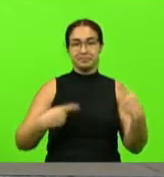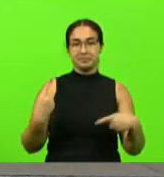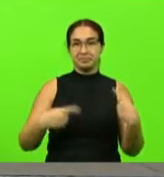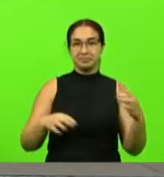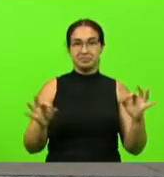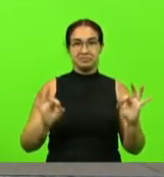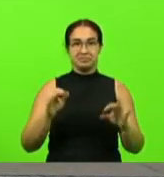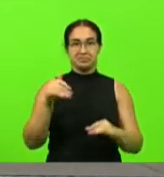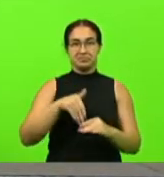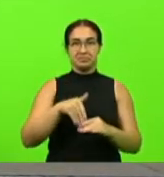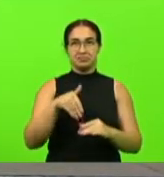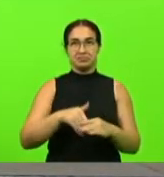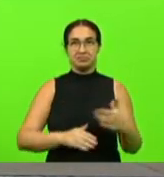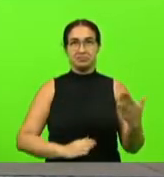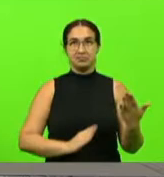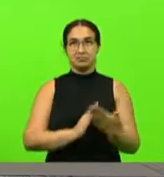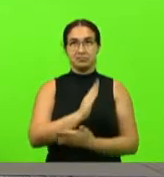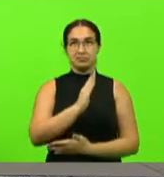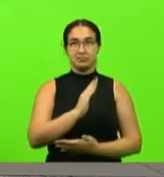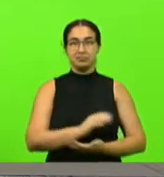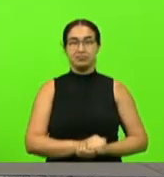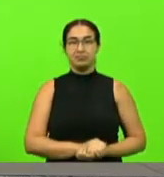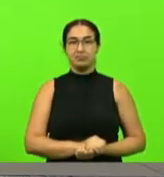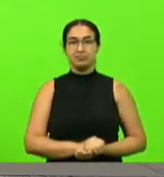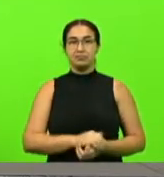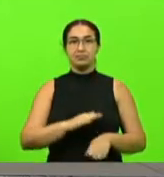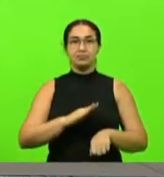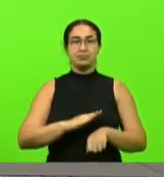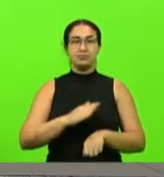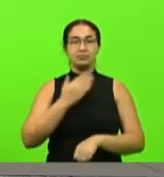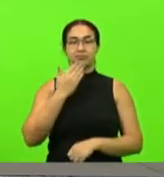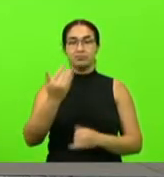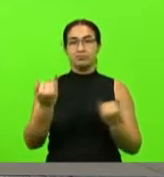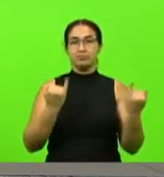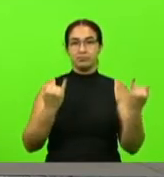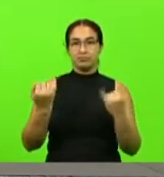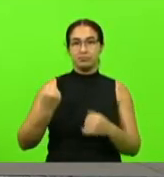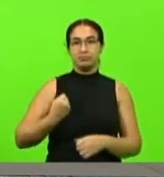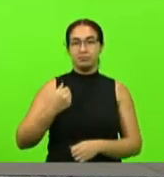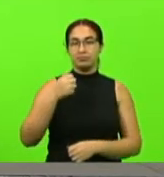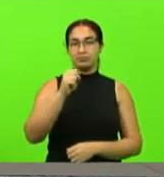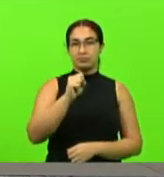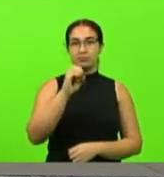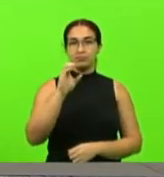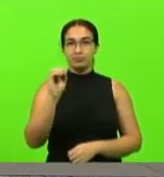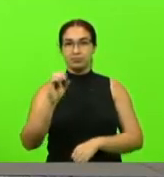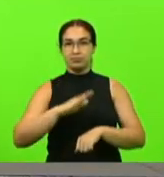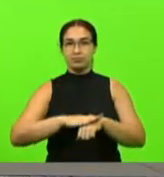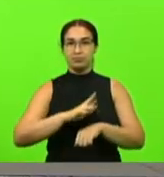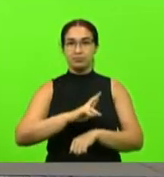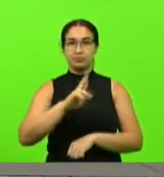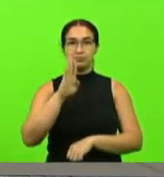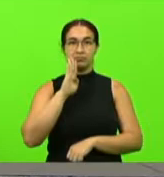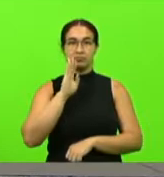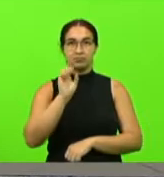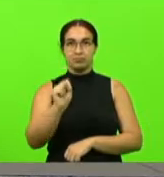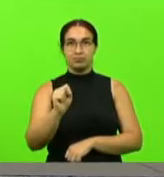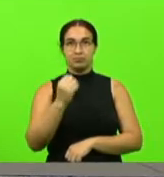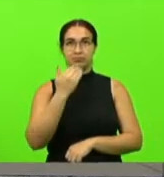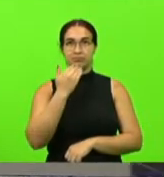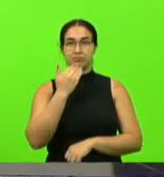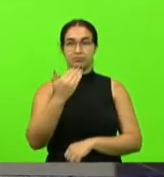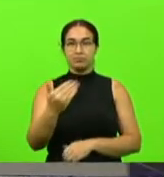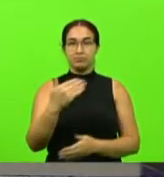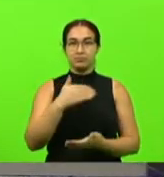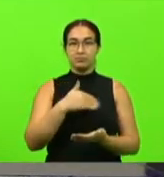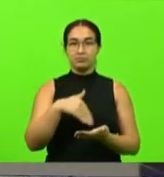discutir, em votação, está aprovado. Pedido de informação número 80, autor, deputado Bruno Souza,